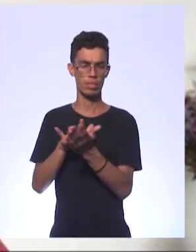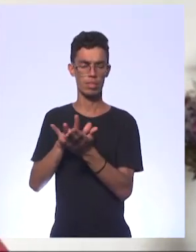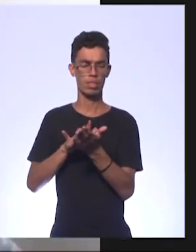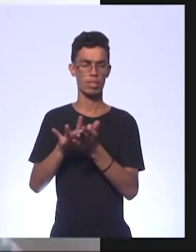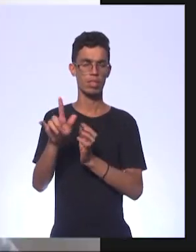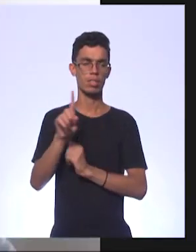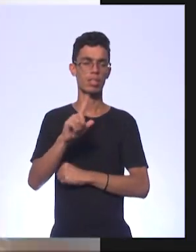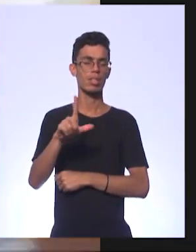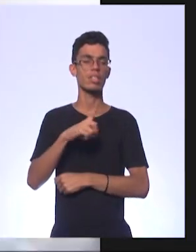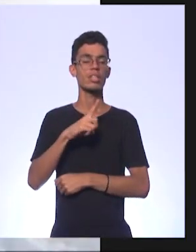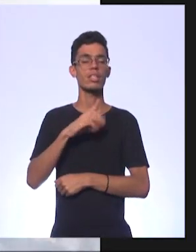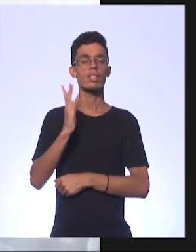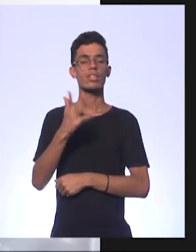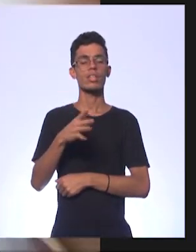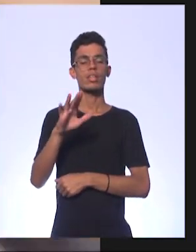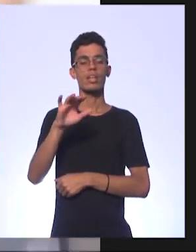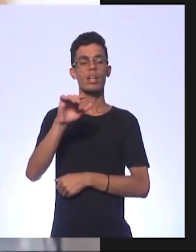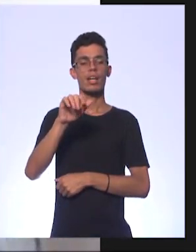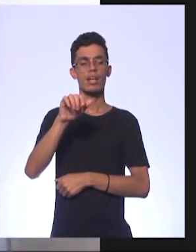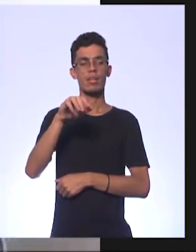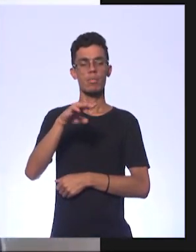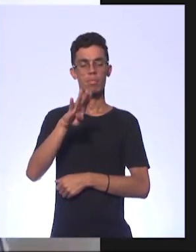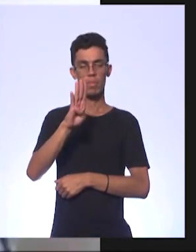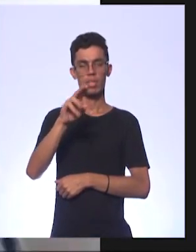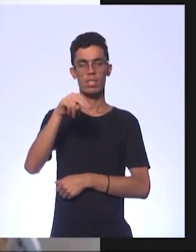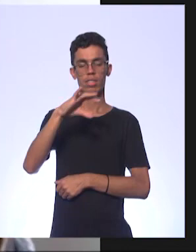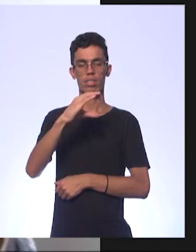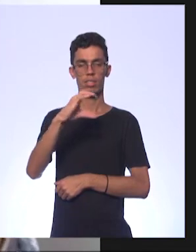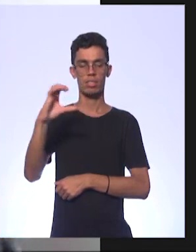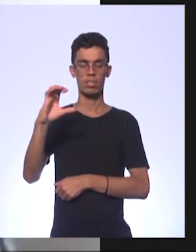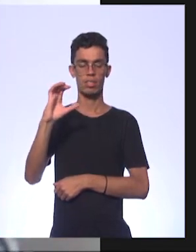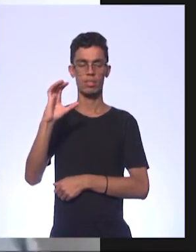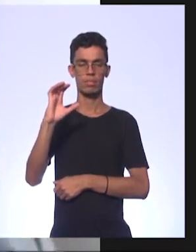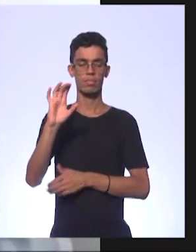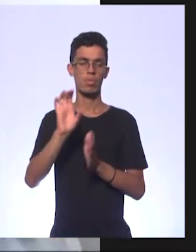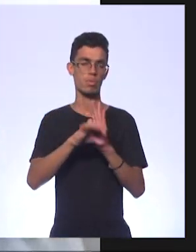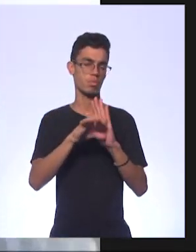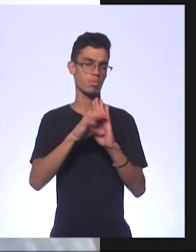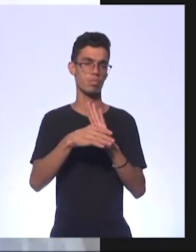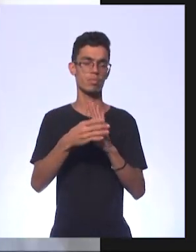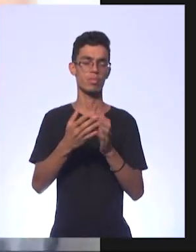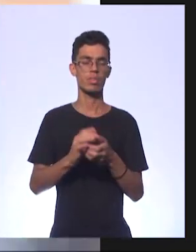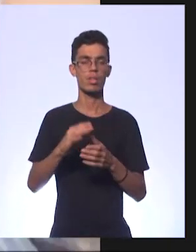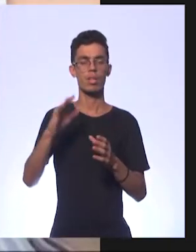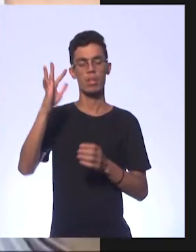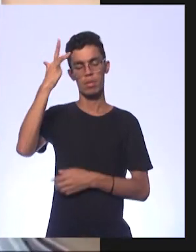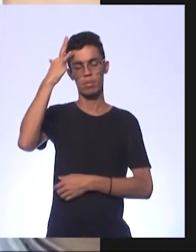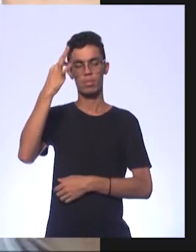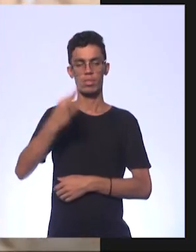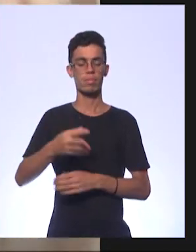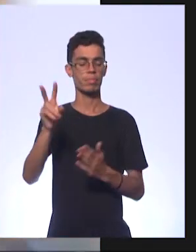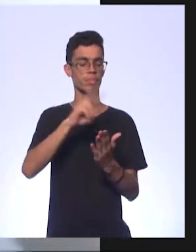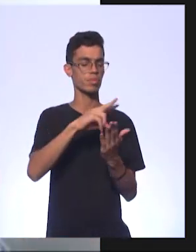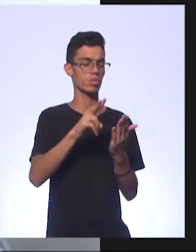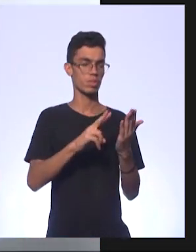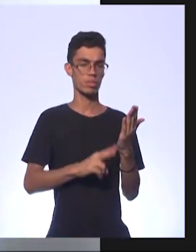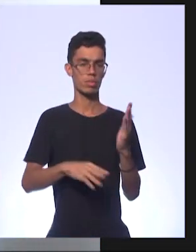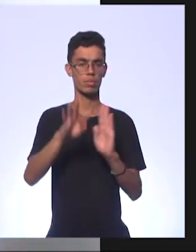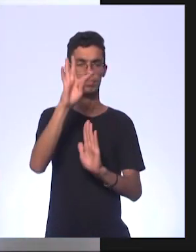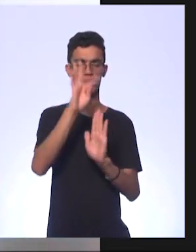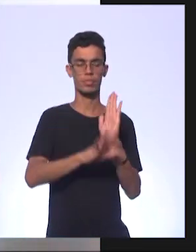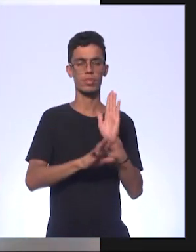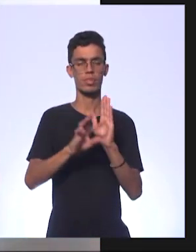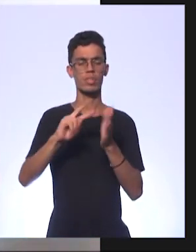percebe? O que a BNCC fala? A BNCC é um conceito. Então, ela te diz, compreensão leitora. Aí você vai, o que